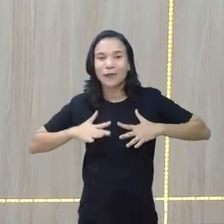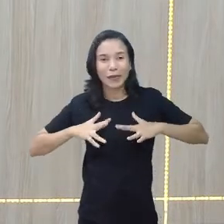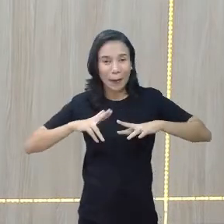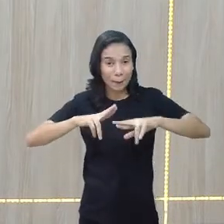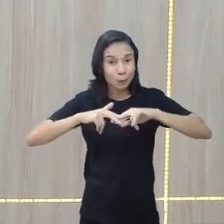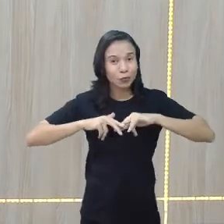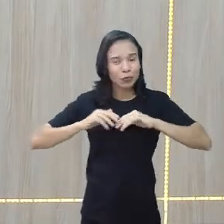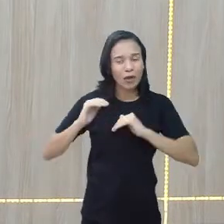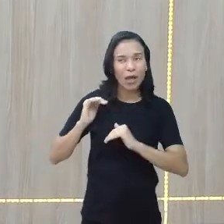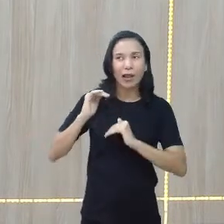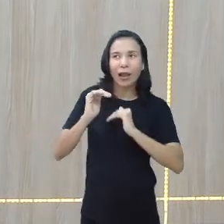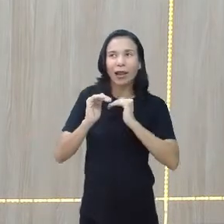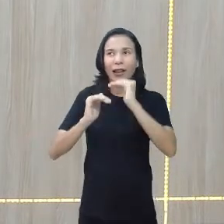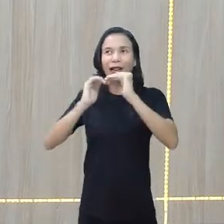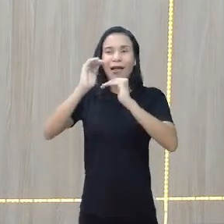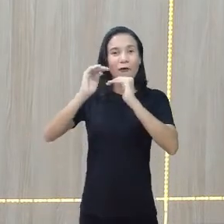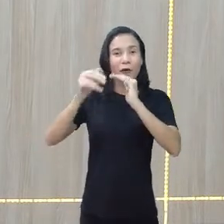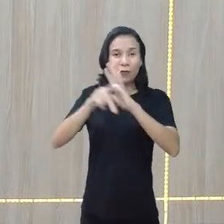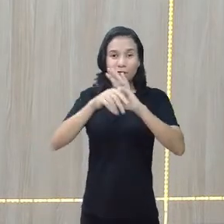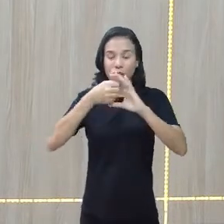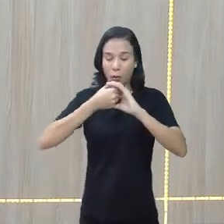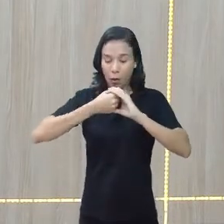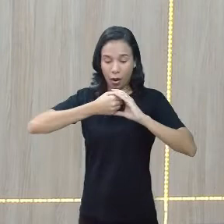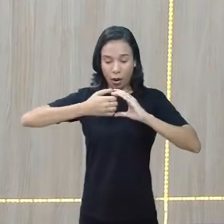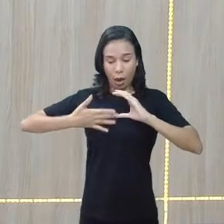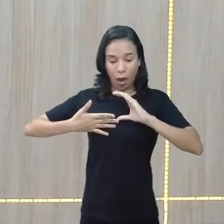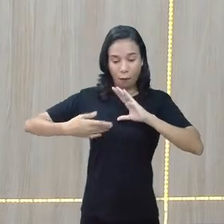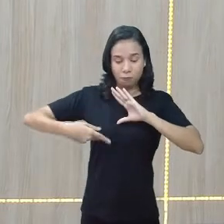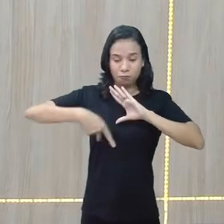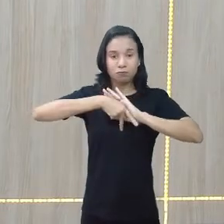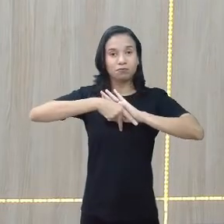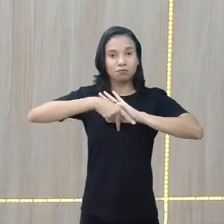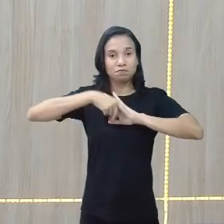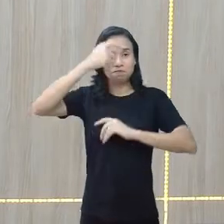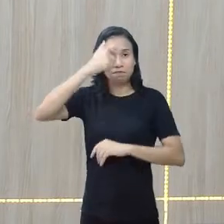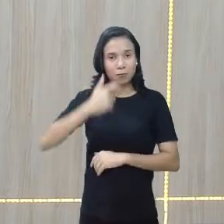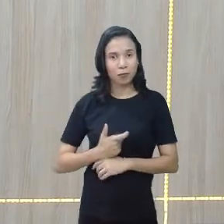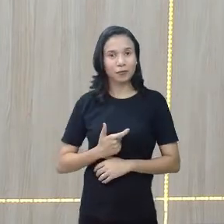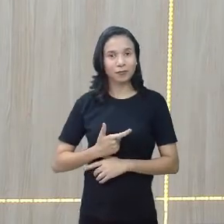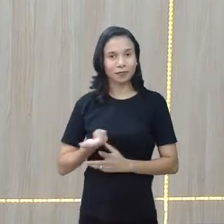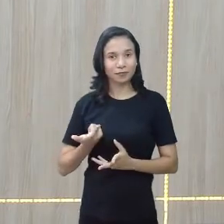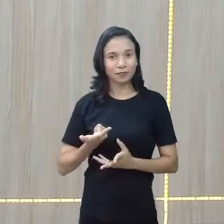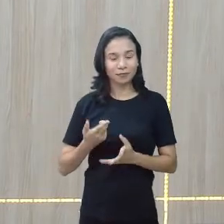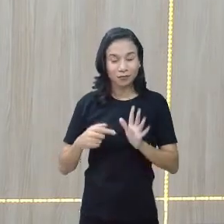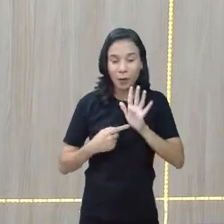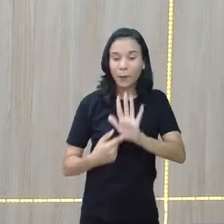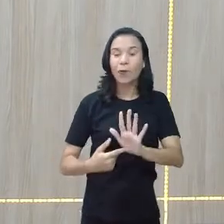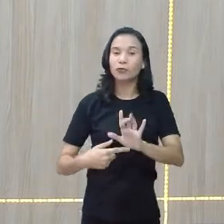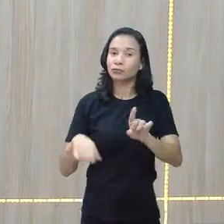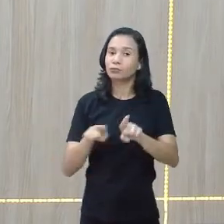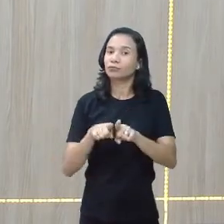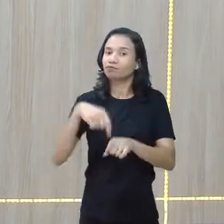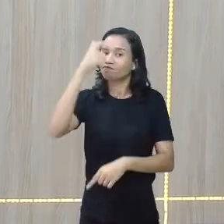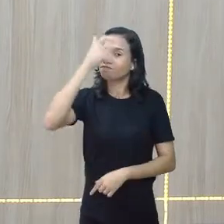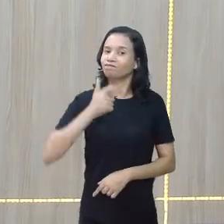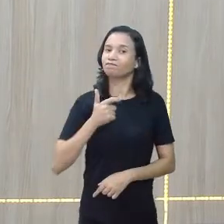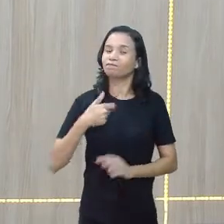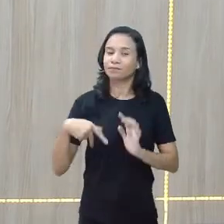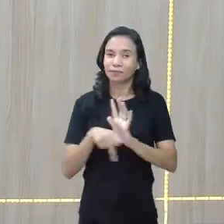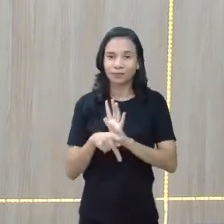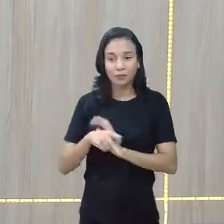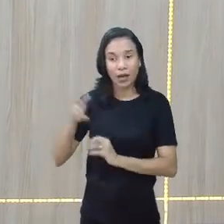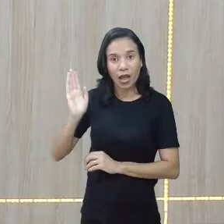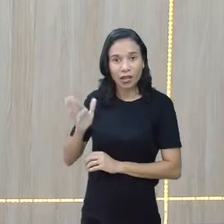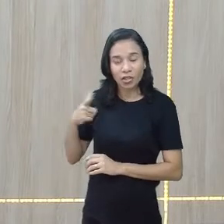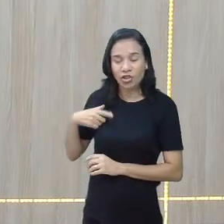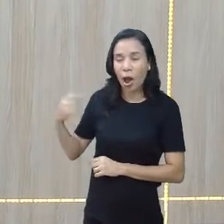vai construindo características, né, para si, ele vai evidenciando também as características que